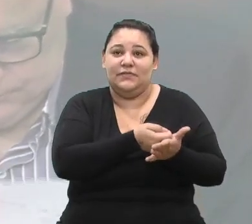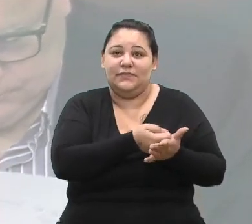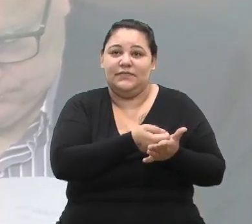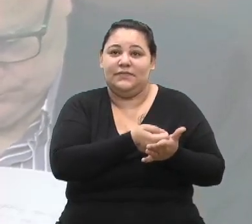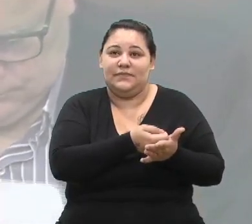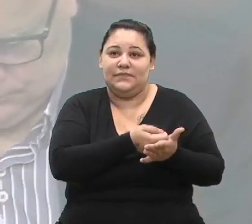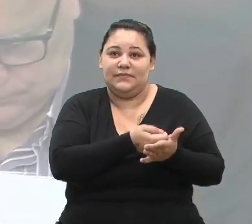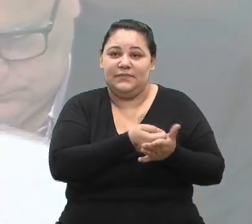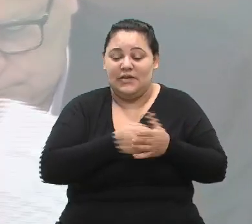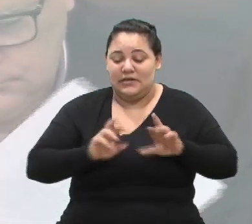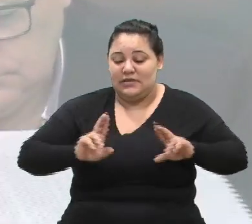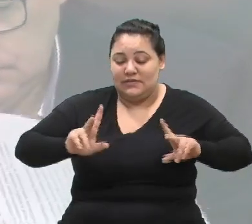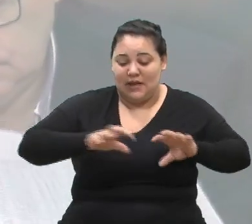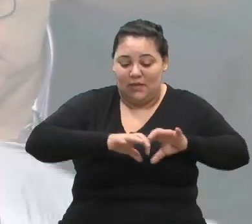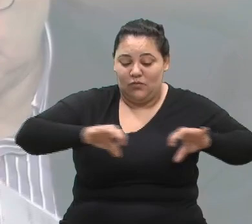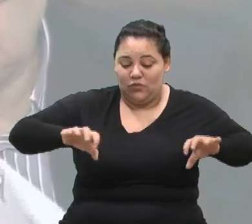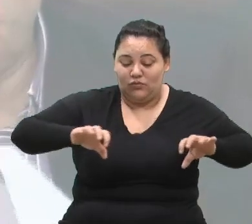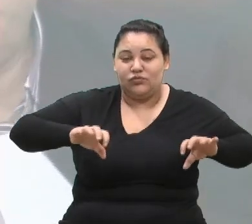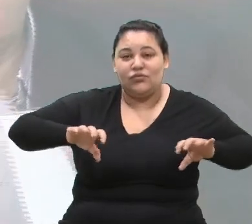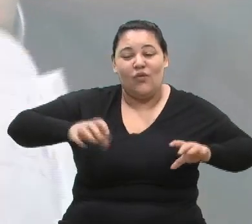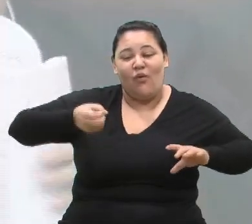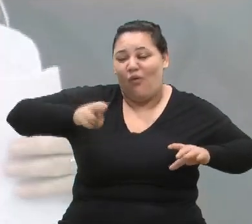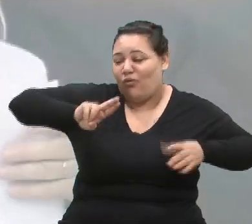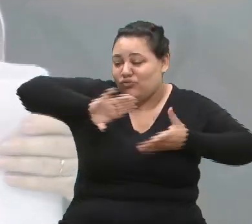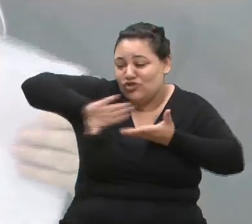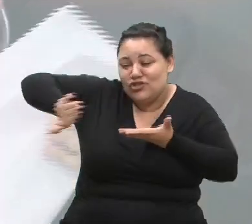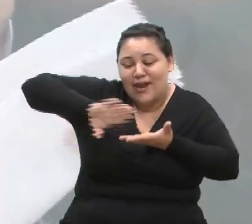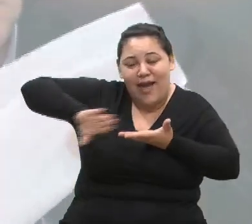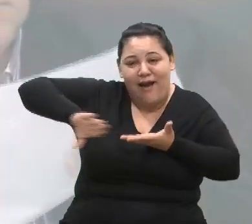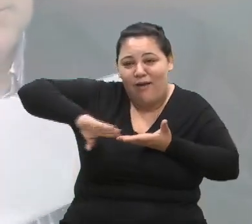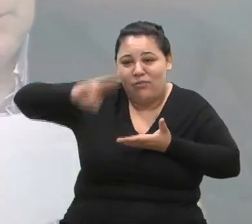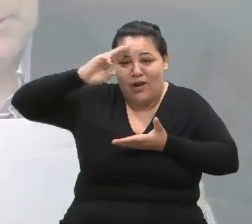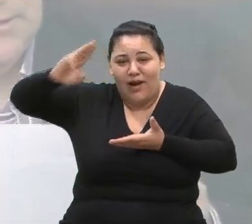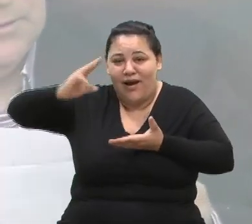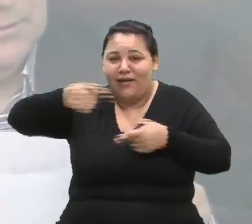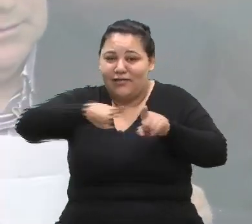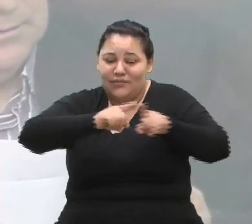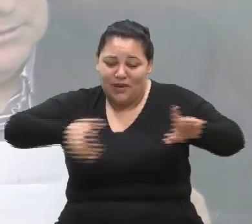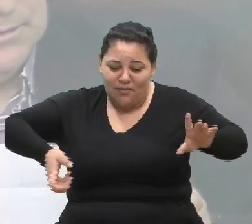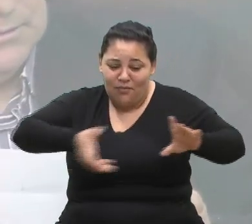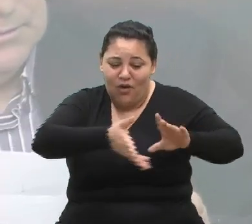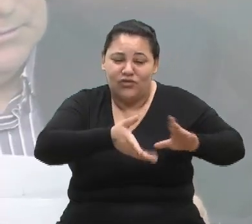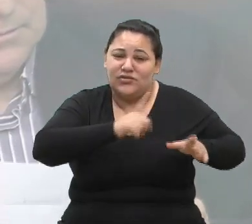tanto a bocha como o Muacara de lá, né? E eu me lembro, falar com o vereador Bressan aqui, que quando